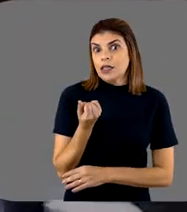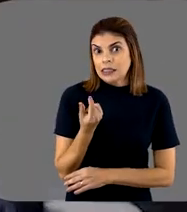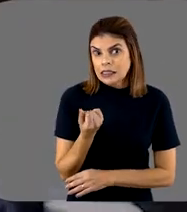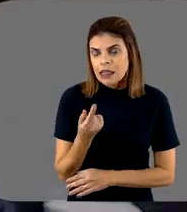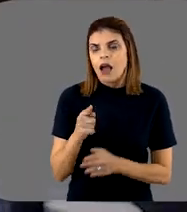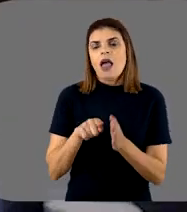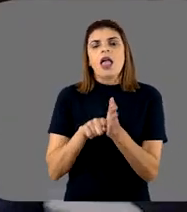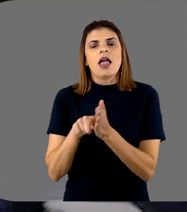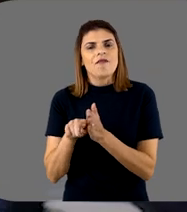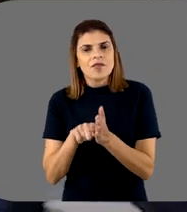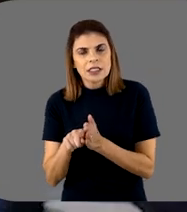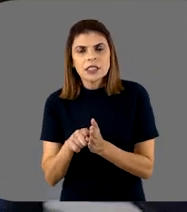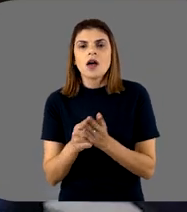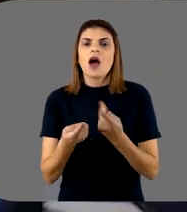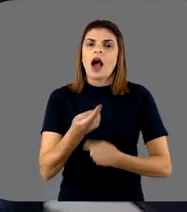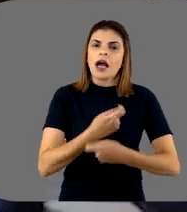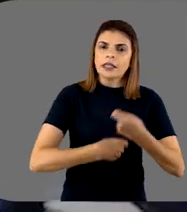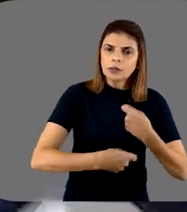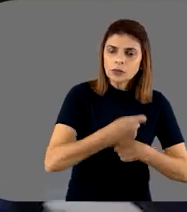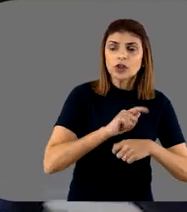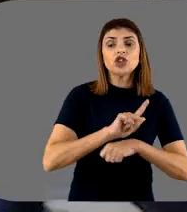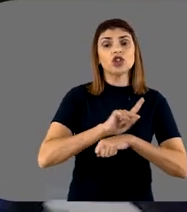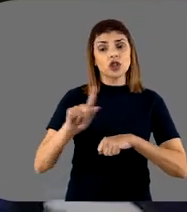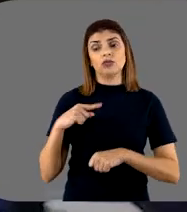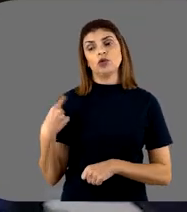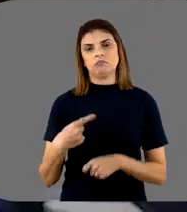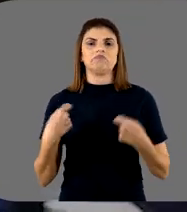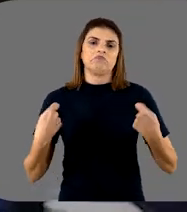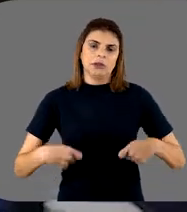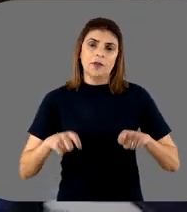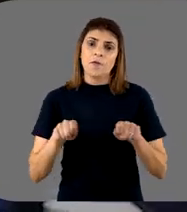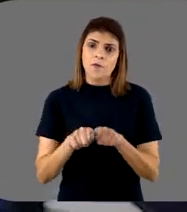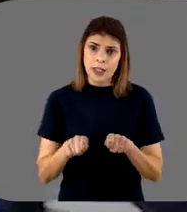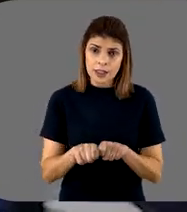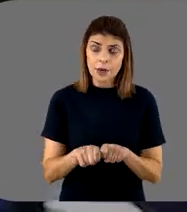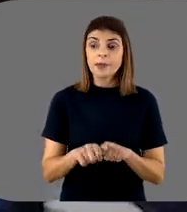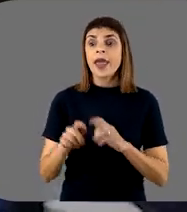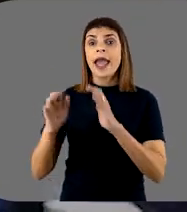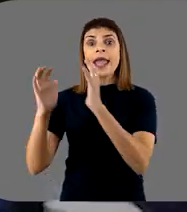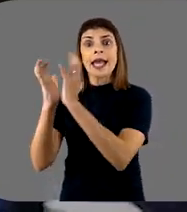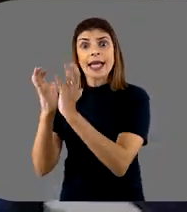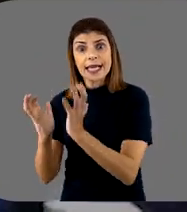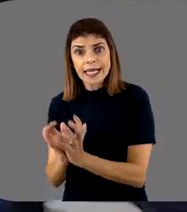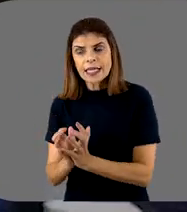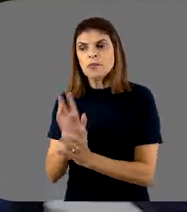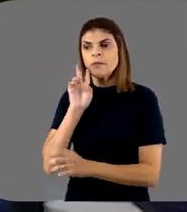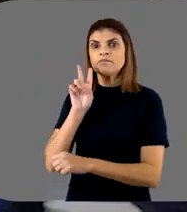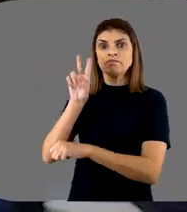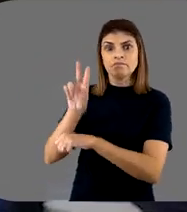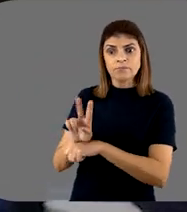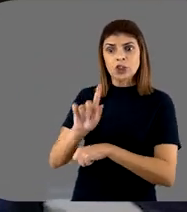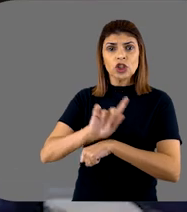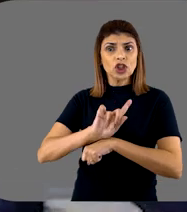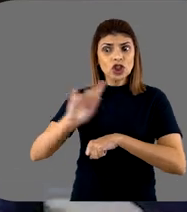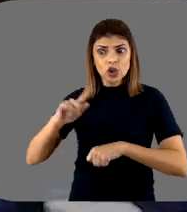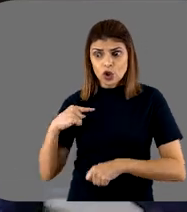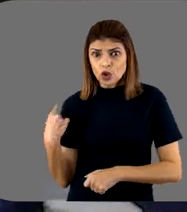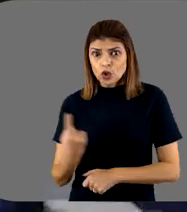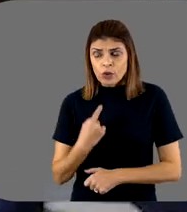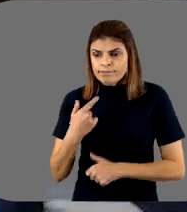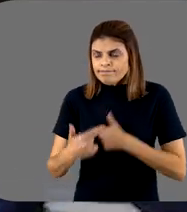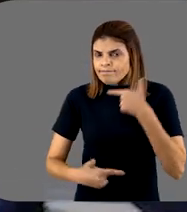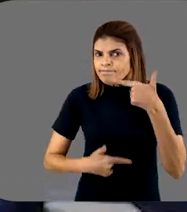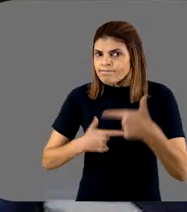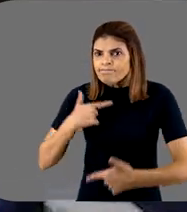portanto uma revisão na administração na gestão a gente teve que fazer né gerenciamento de equipe né Eh o gestores